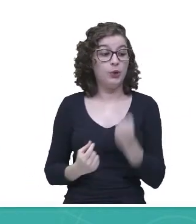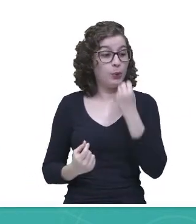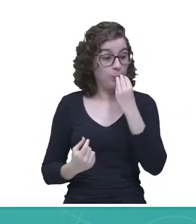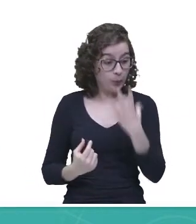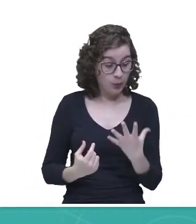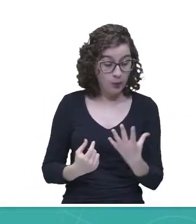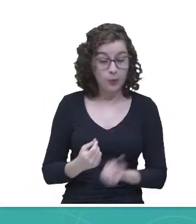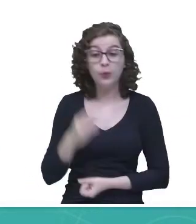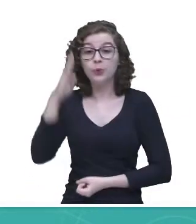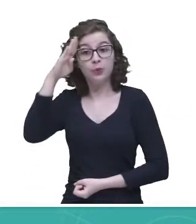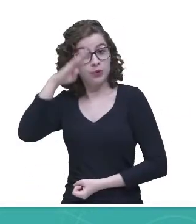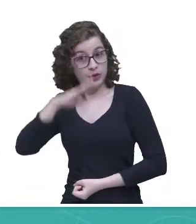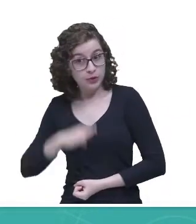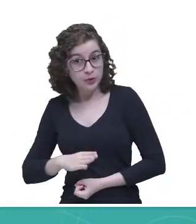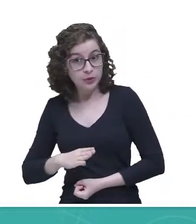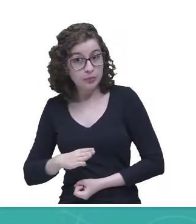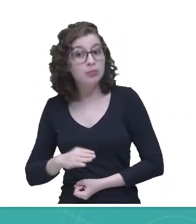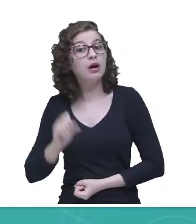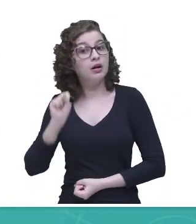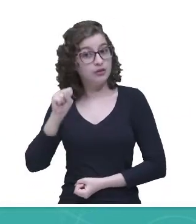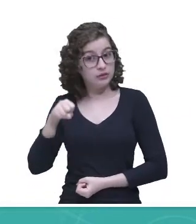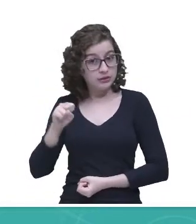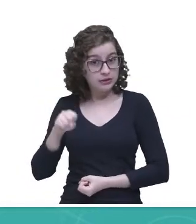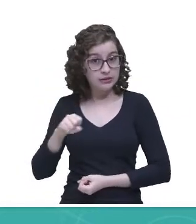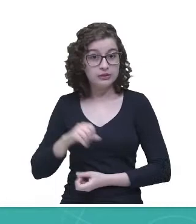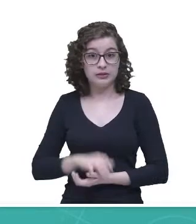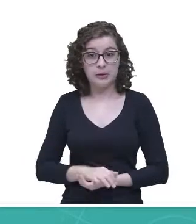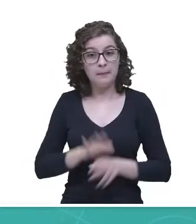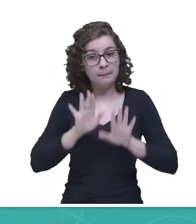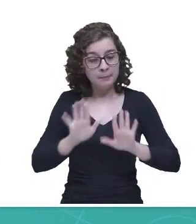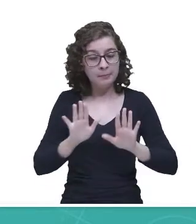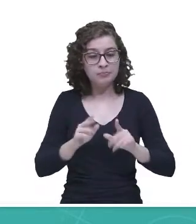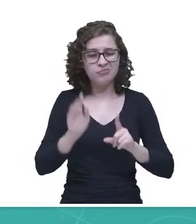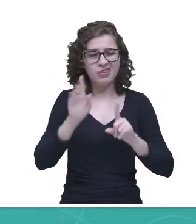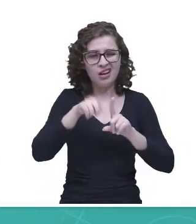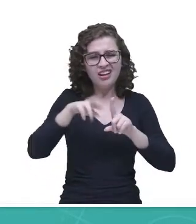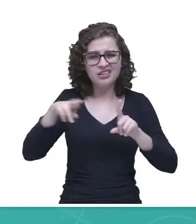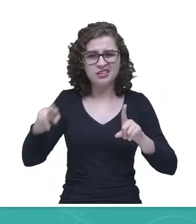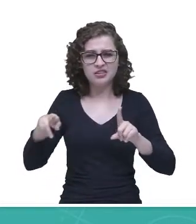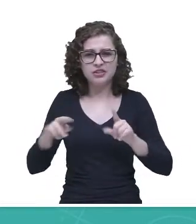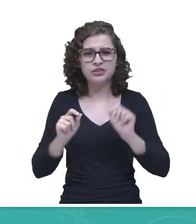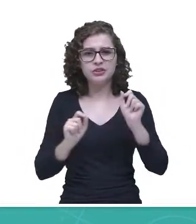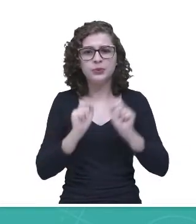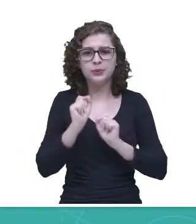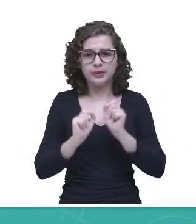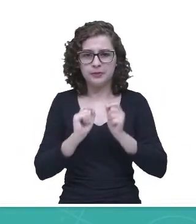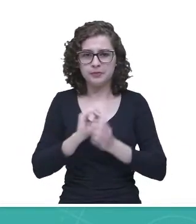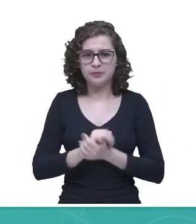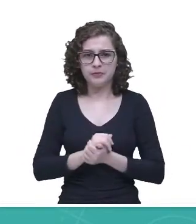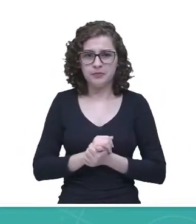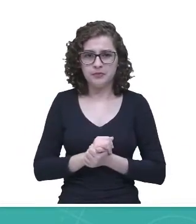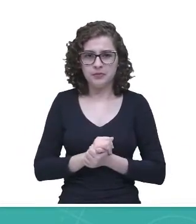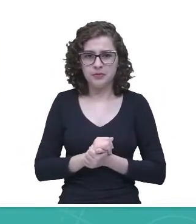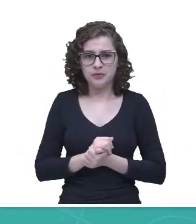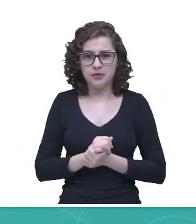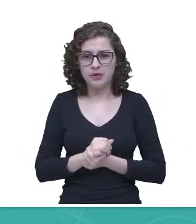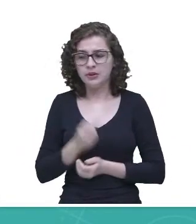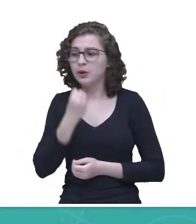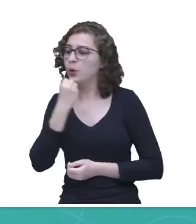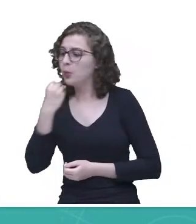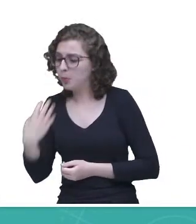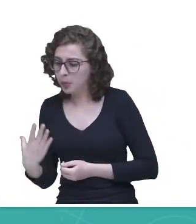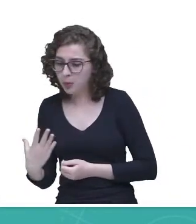mal, e existem ainda aquelas religiões que dizem que existe o bem e o mal e o caminho do